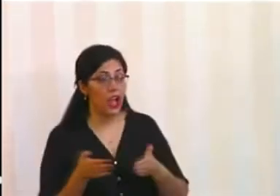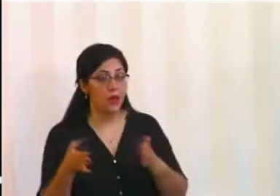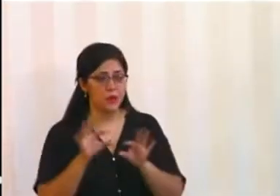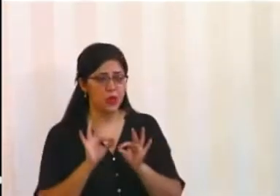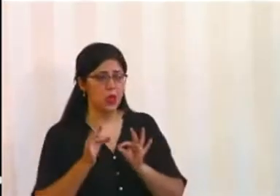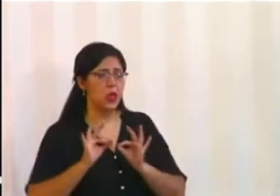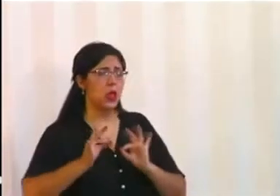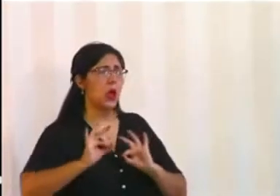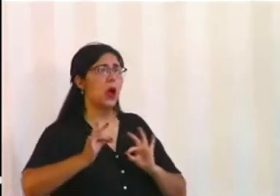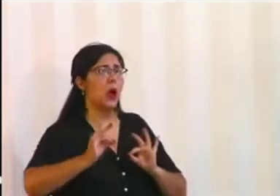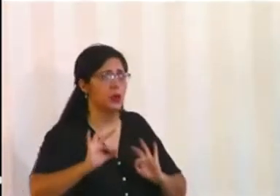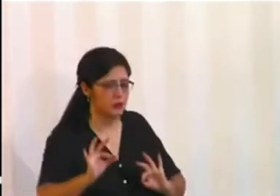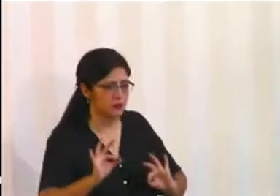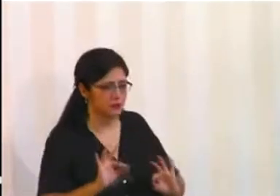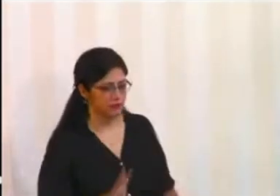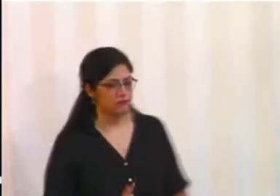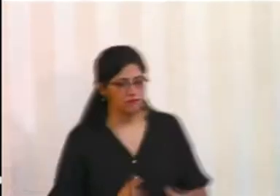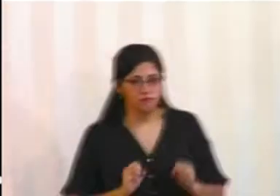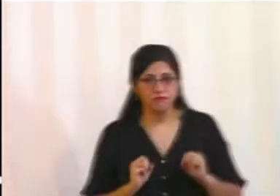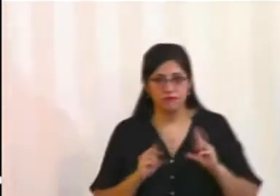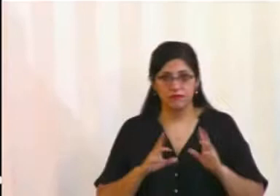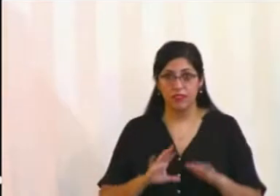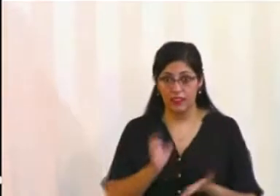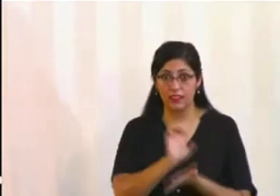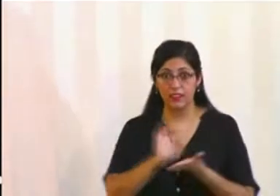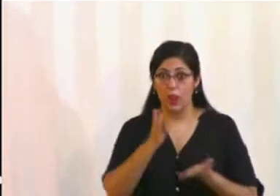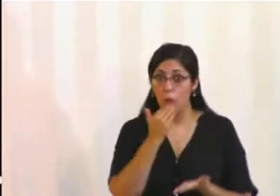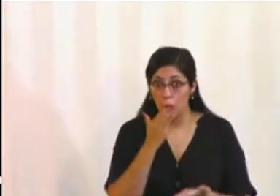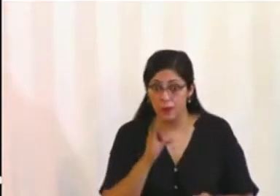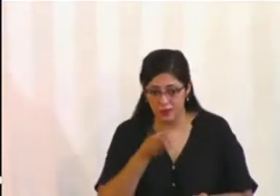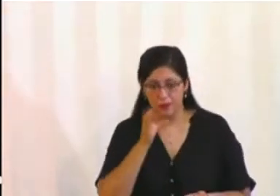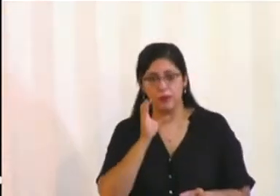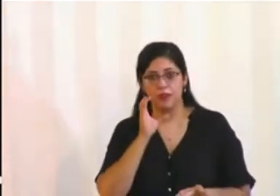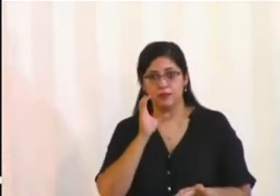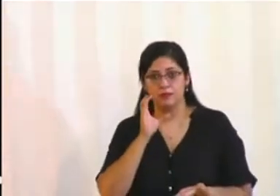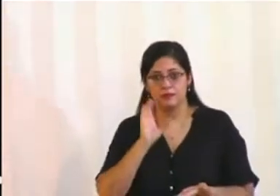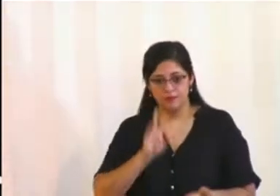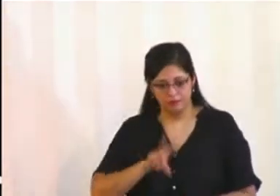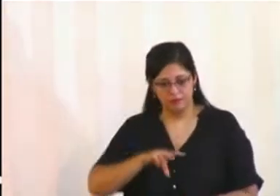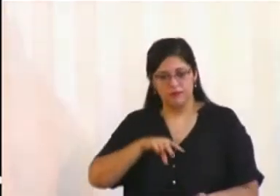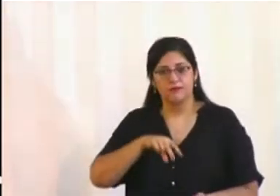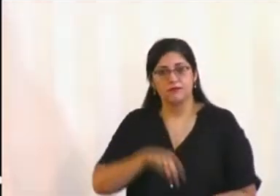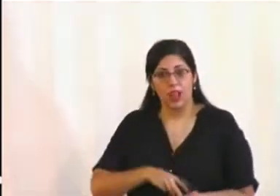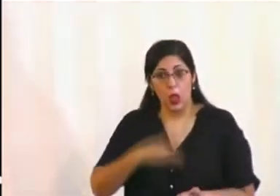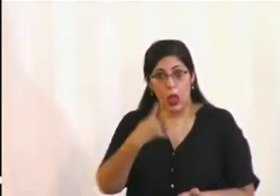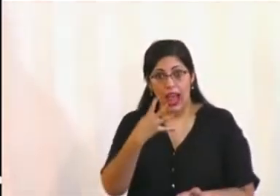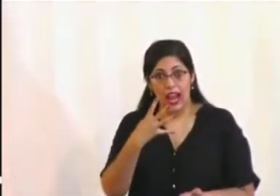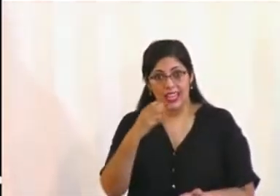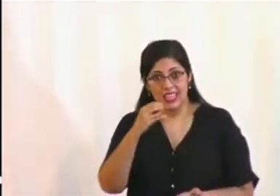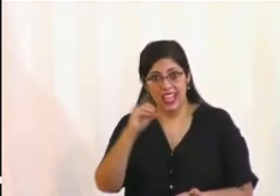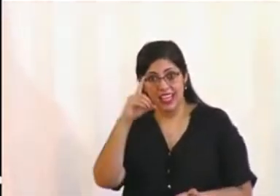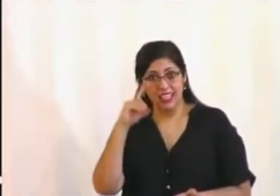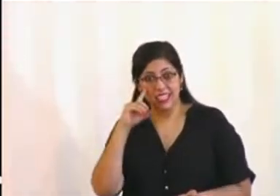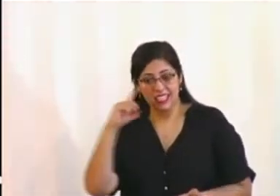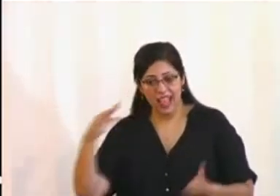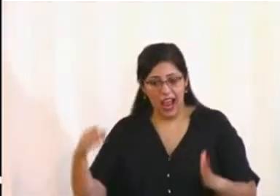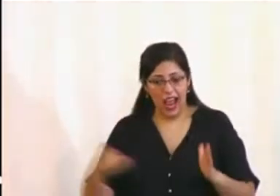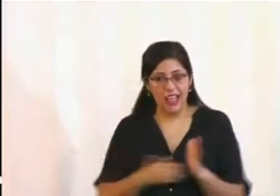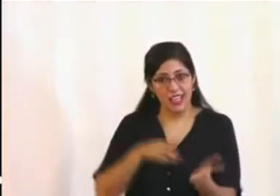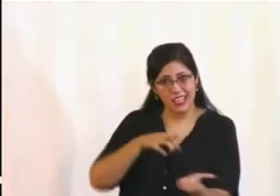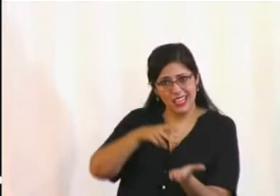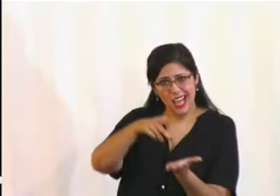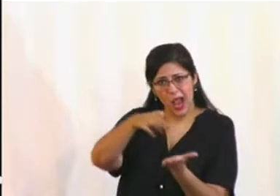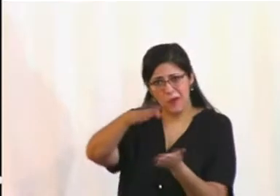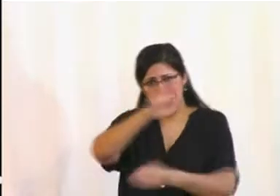pois, comeu e bebeu, e com a força daquela comida, caminhou 40 dias e 40 noites até Horebe,